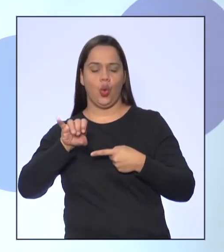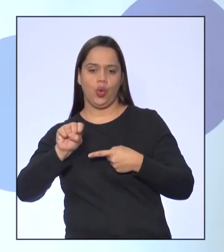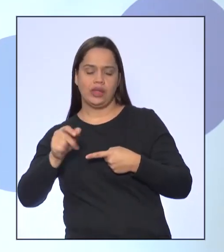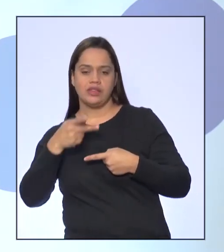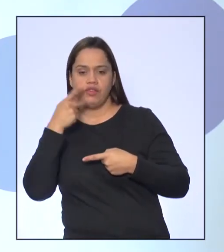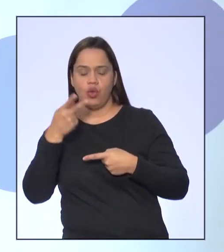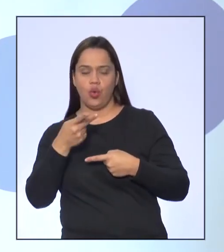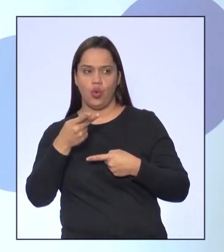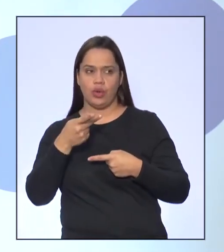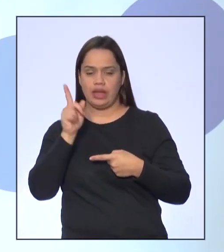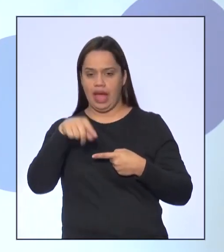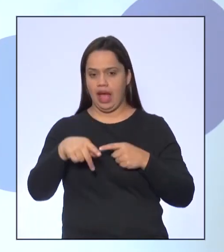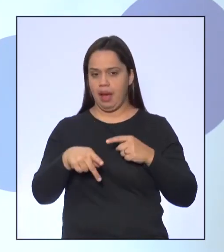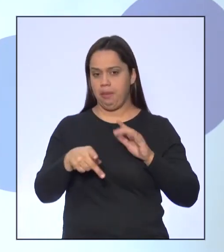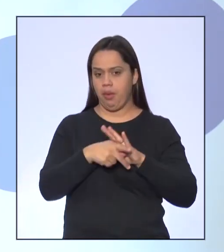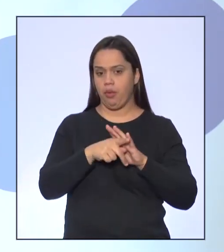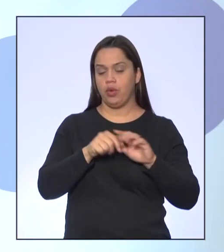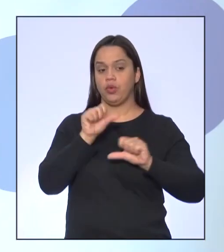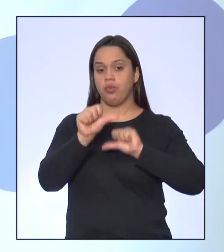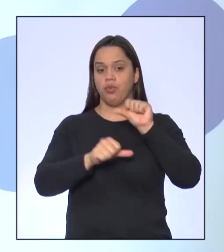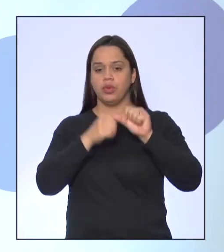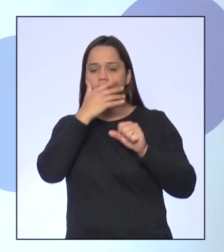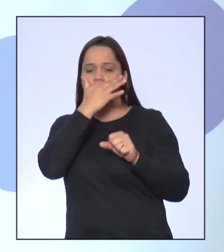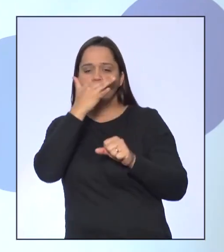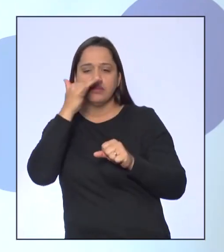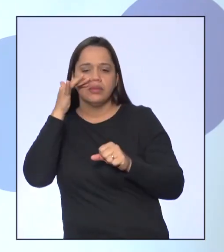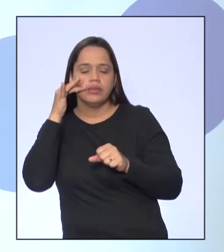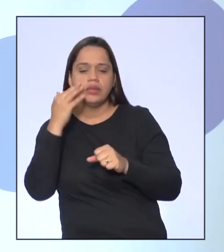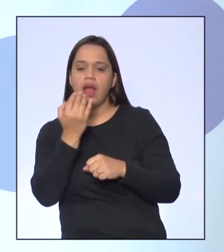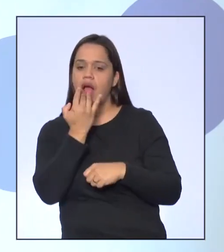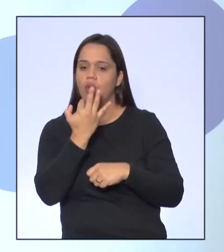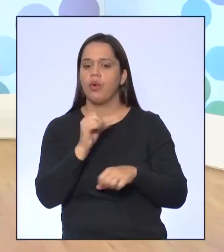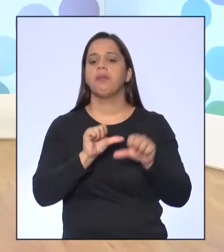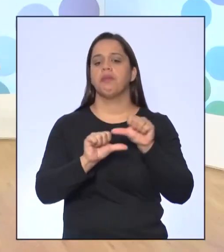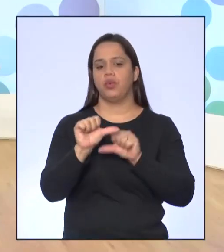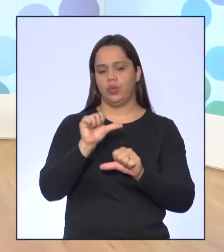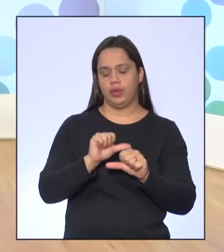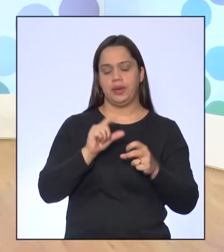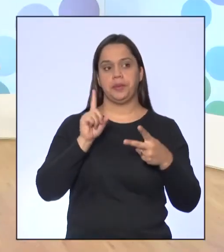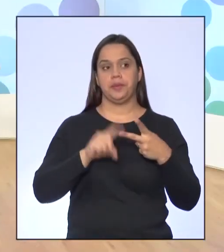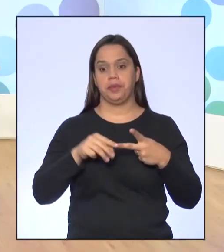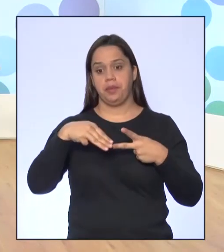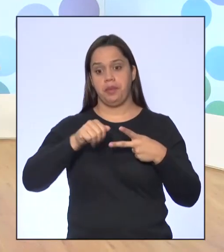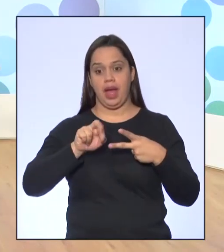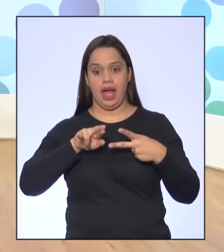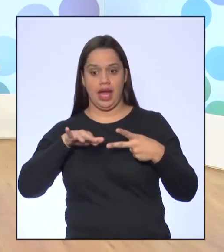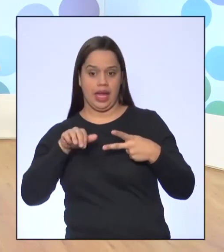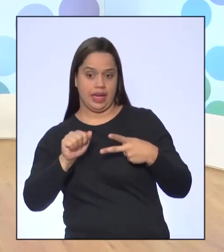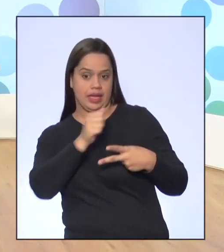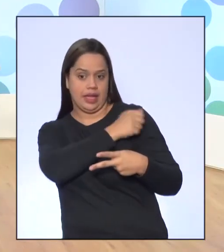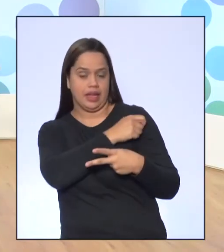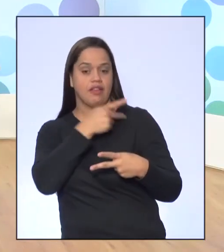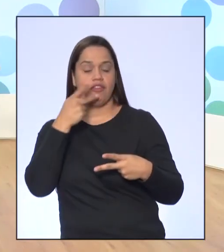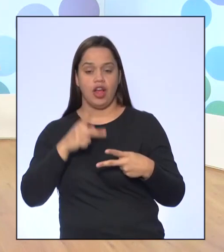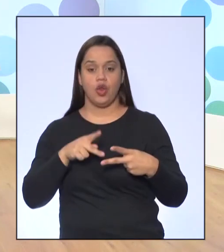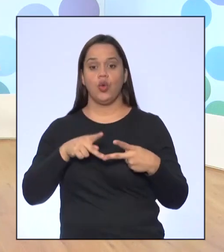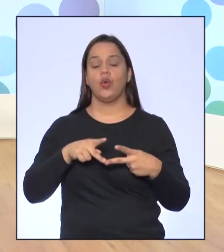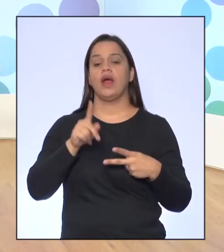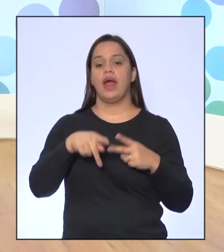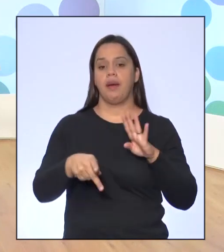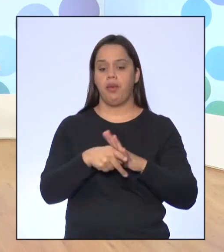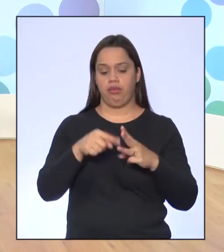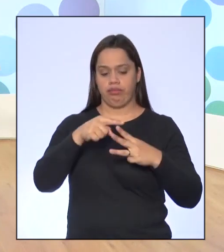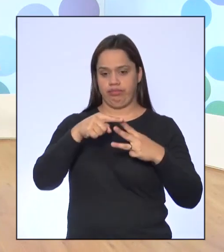cheiro e a cor. Muito A bem. Marina Certo. diz que sim, sólido, líquido